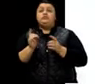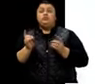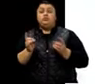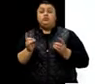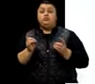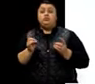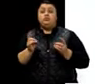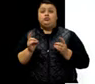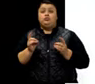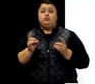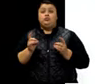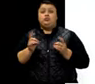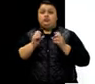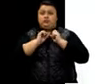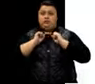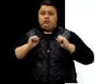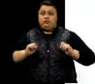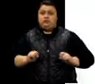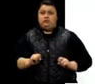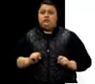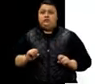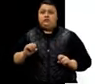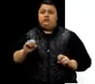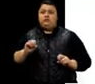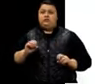né, que formam